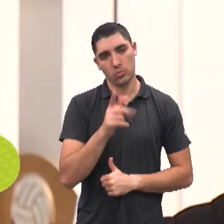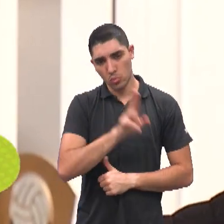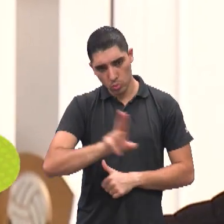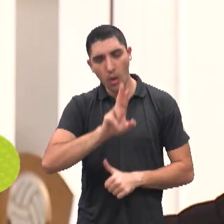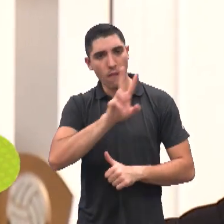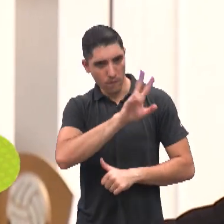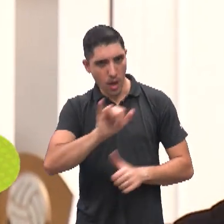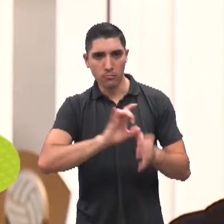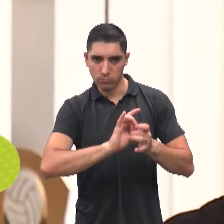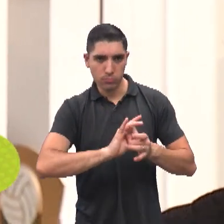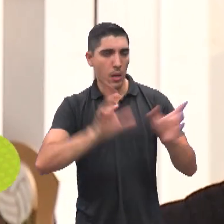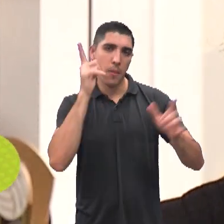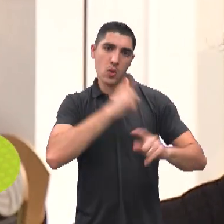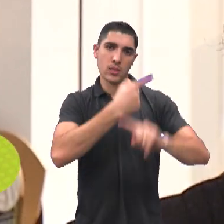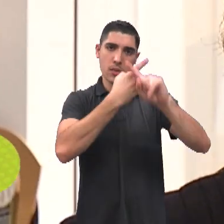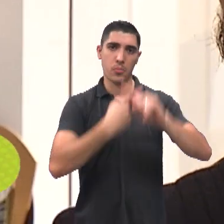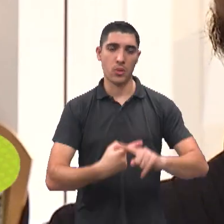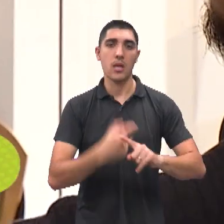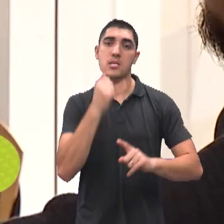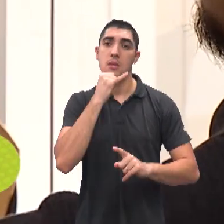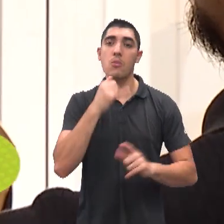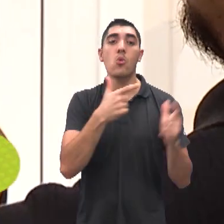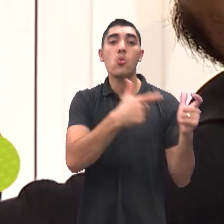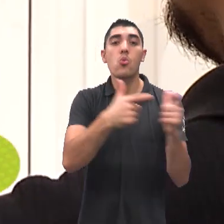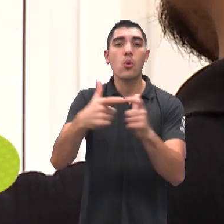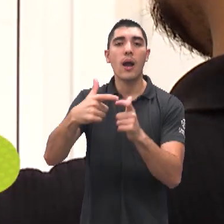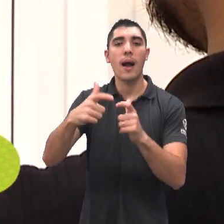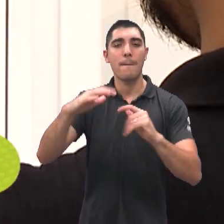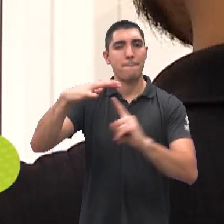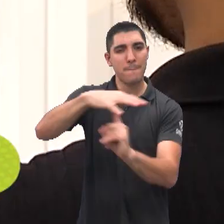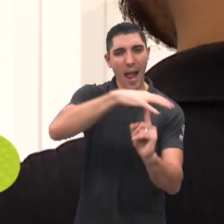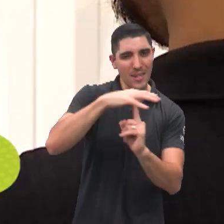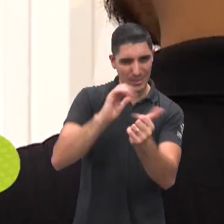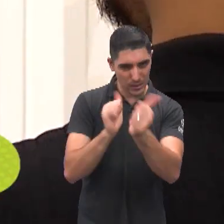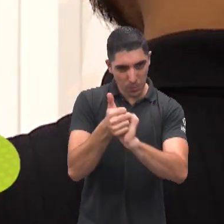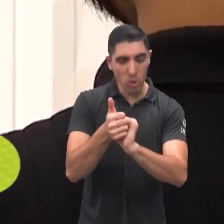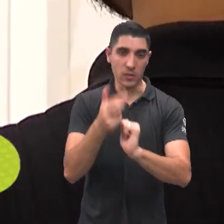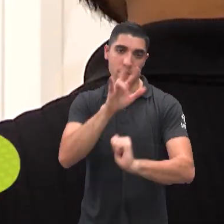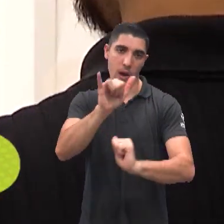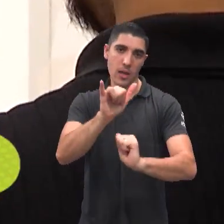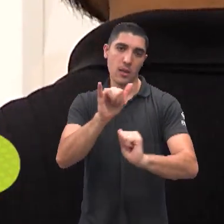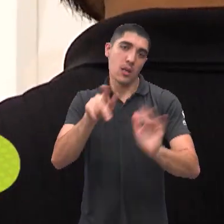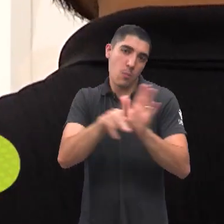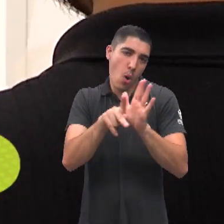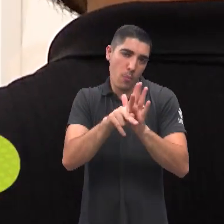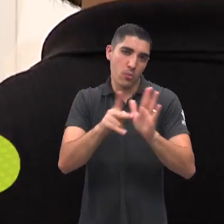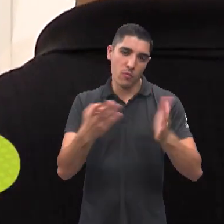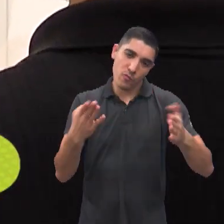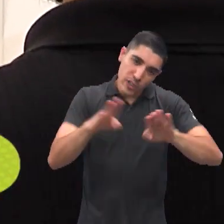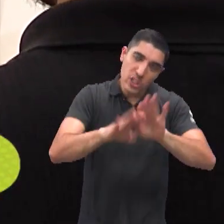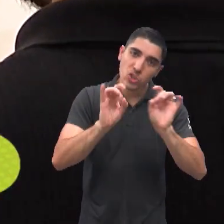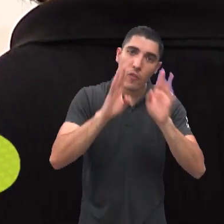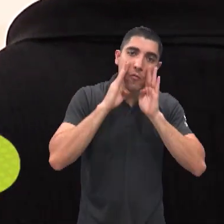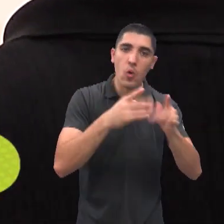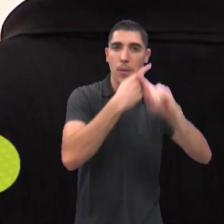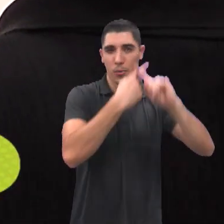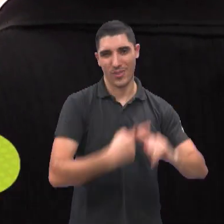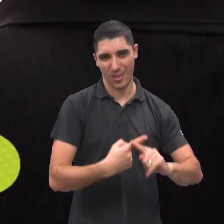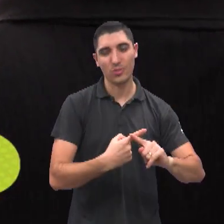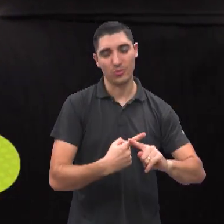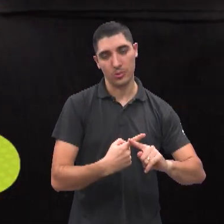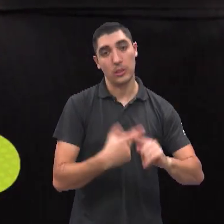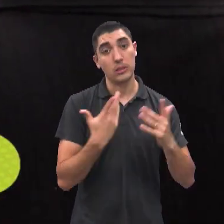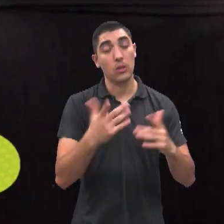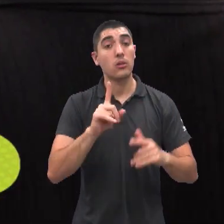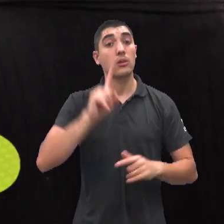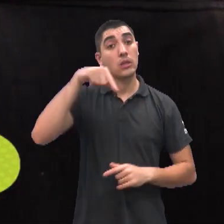receber os jogos. Então, a gente vai fechar as praças esportivas para poder ofertar de melhor. Mas a gente só vai saber disso depois do dia 9, que a gente vai ter a dimensão